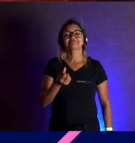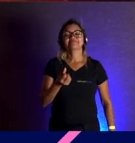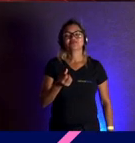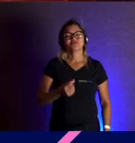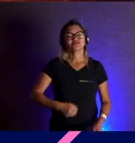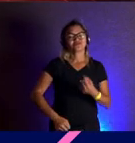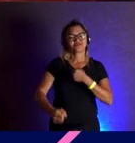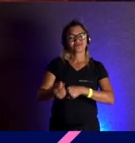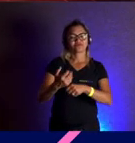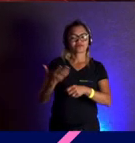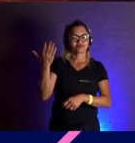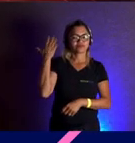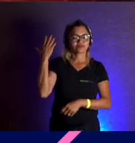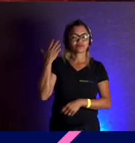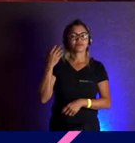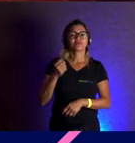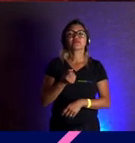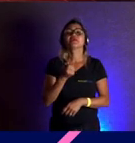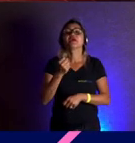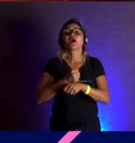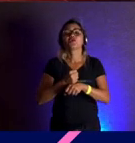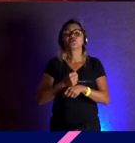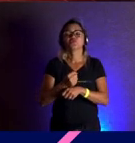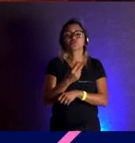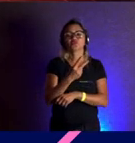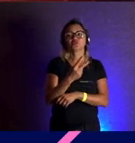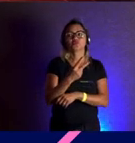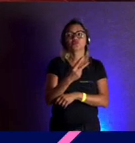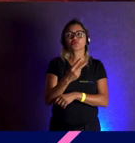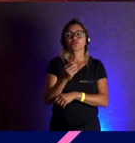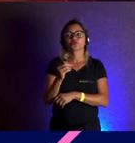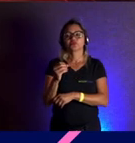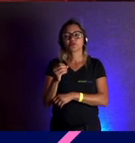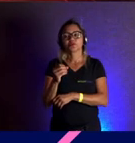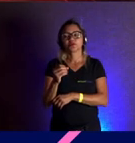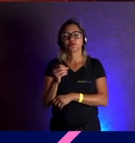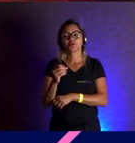desde que ano? 2000 e...